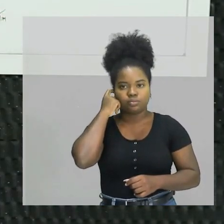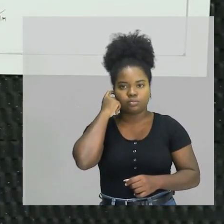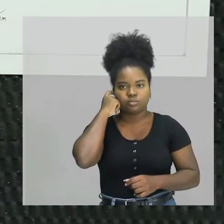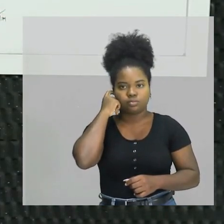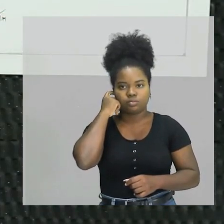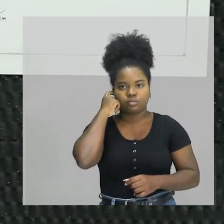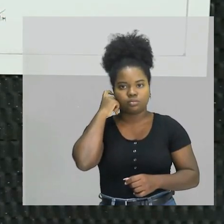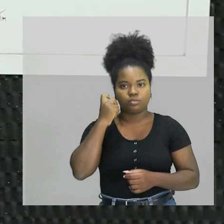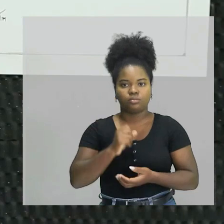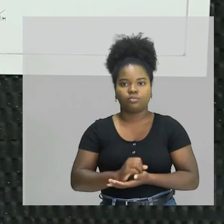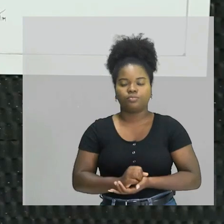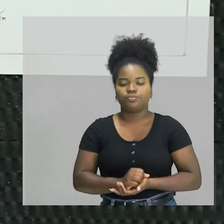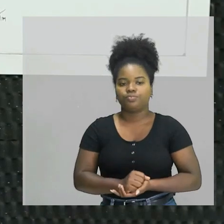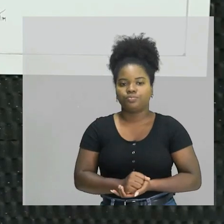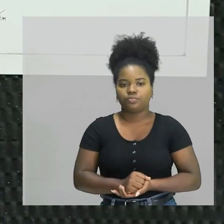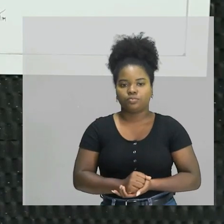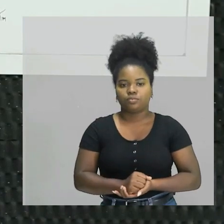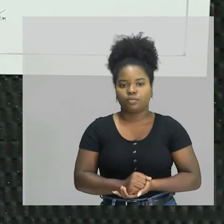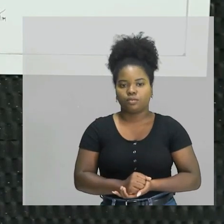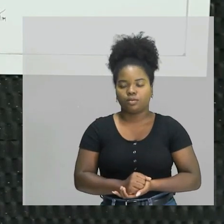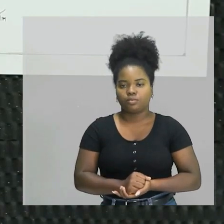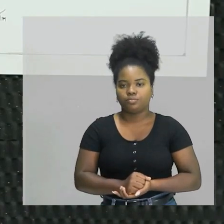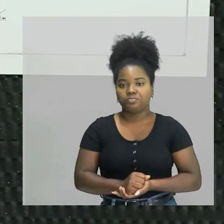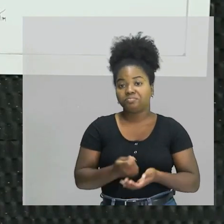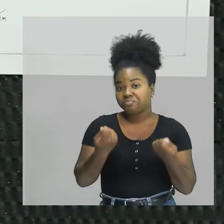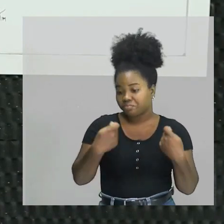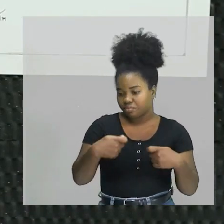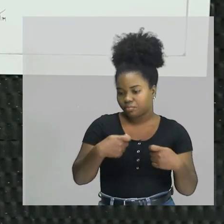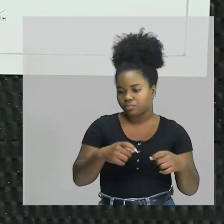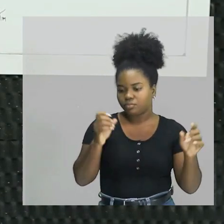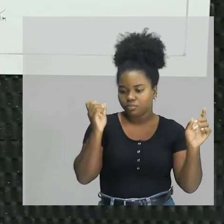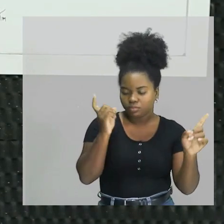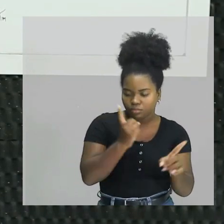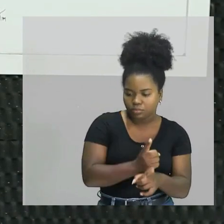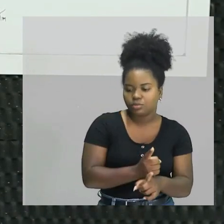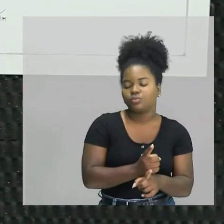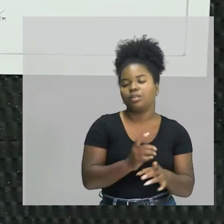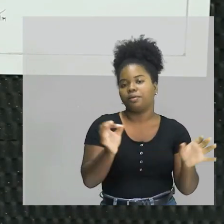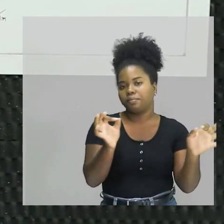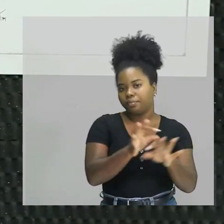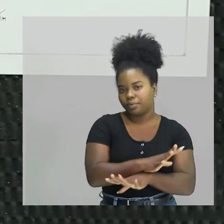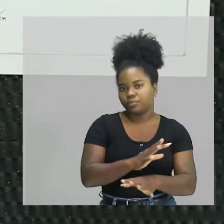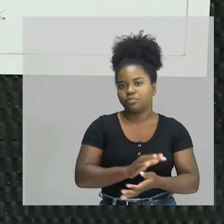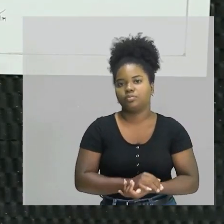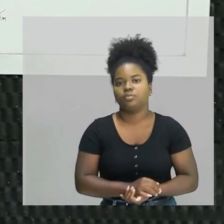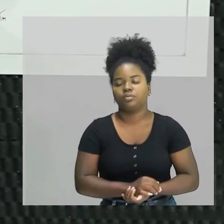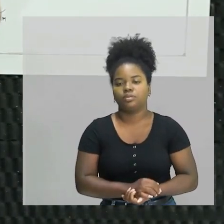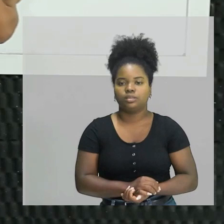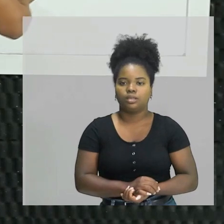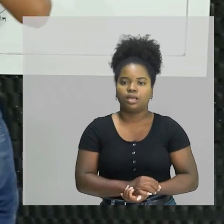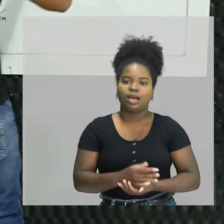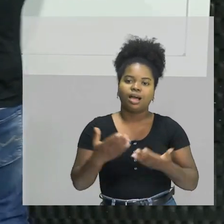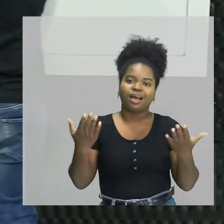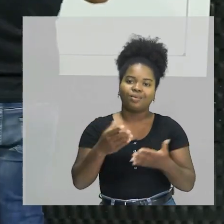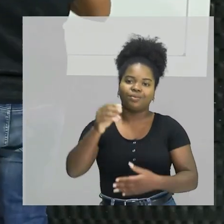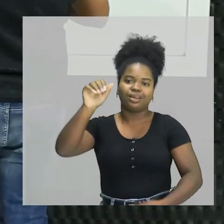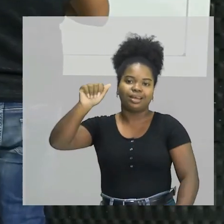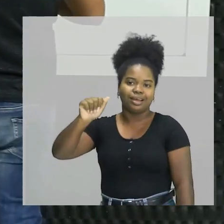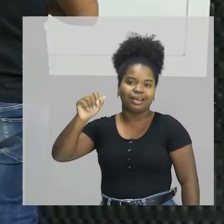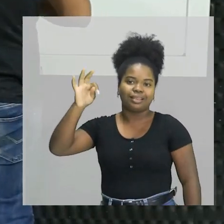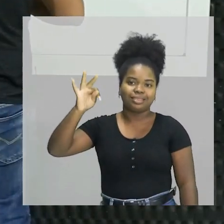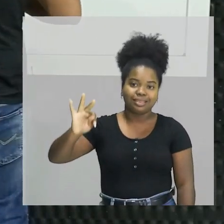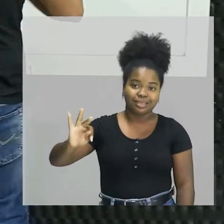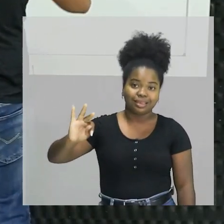Beleza, galera? Bom, é o que eu precisava para calcular a área do terreno de João. a área do terreno de